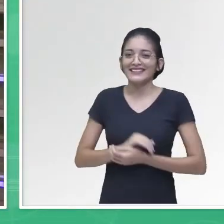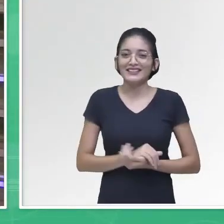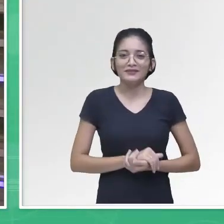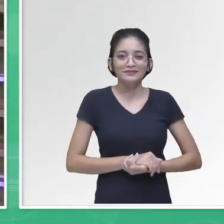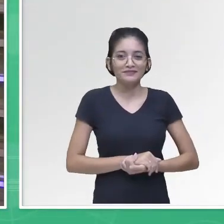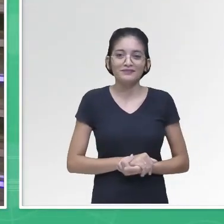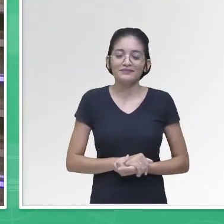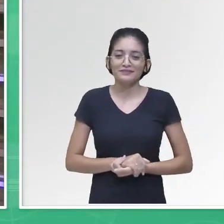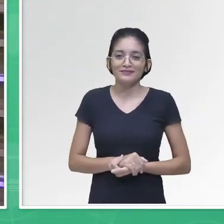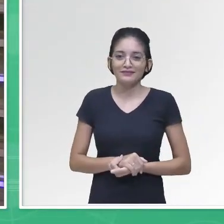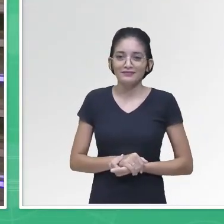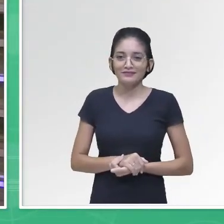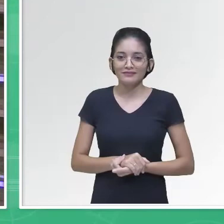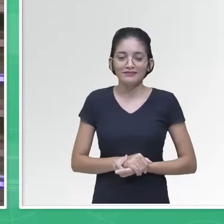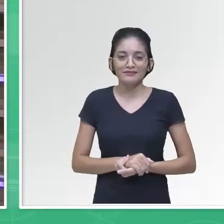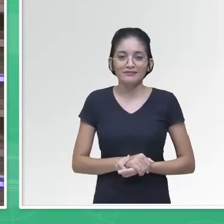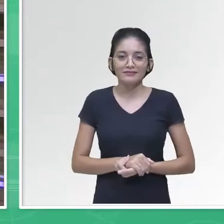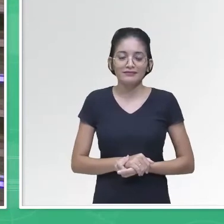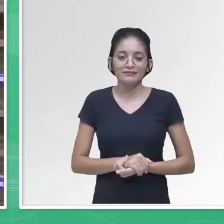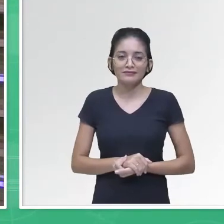Aí eu